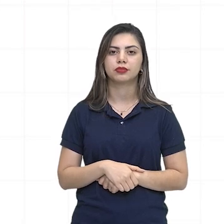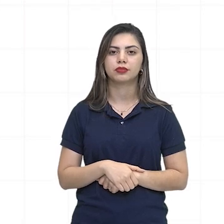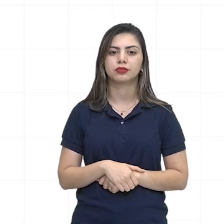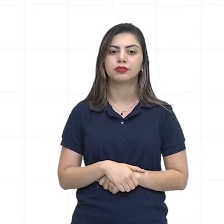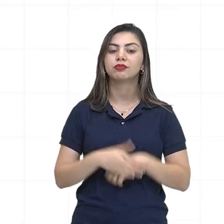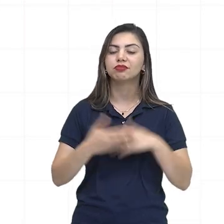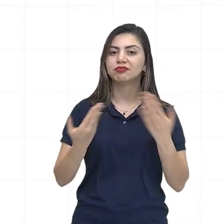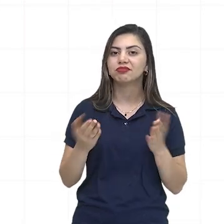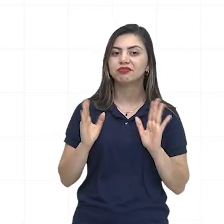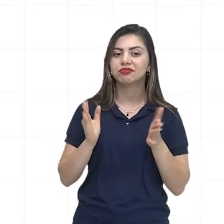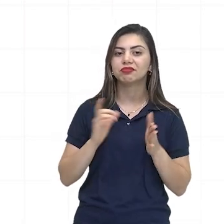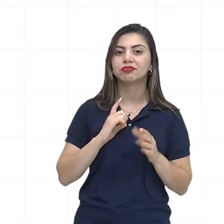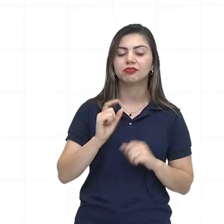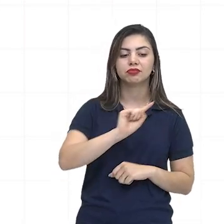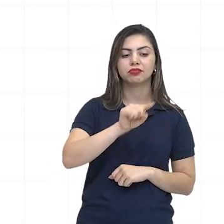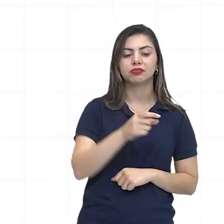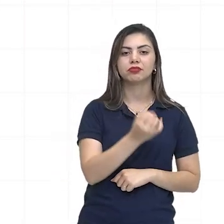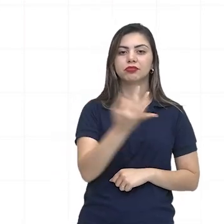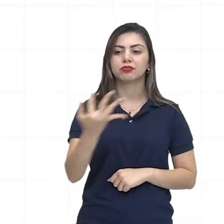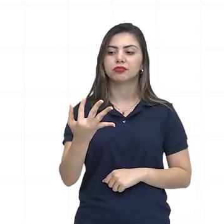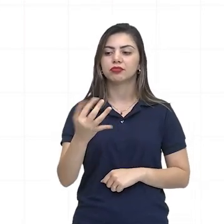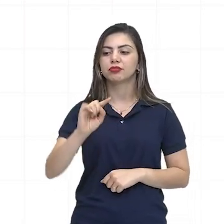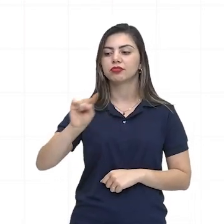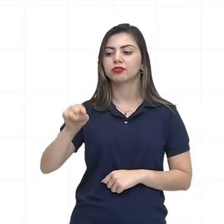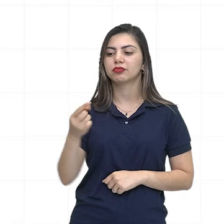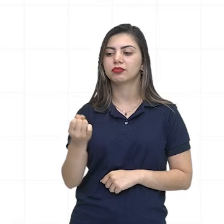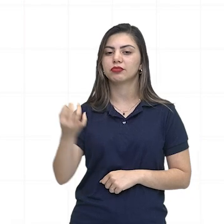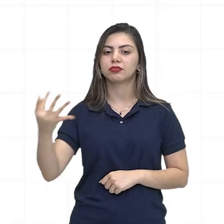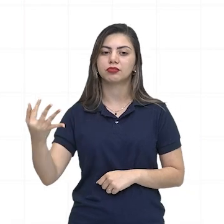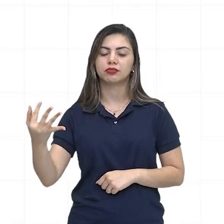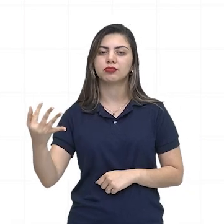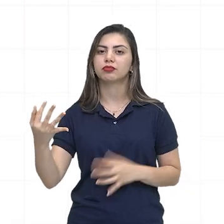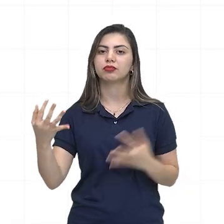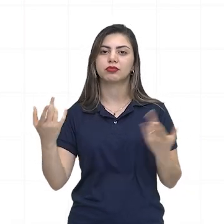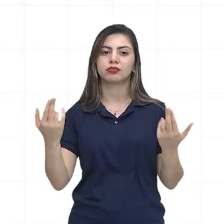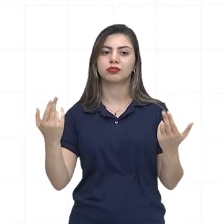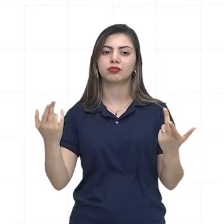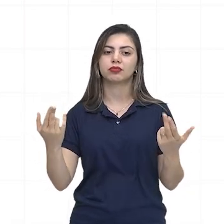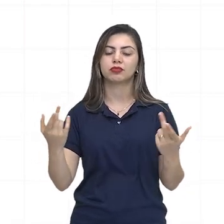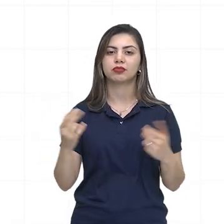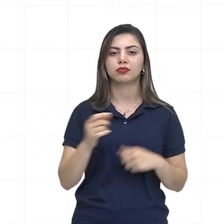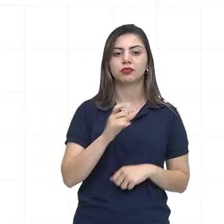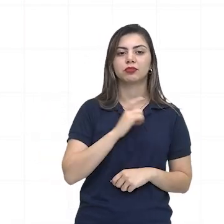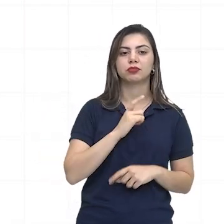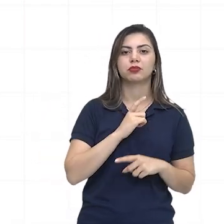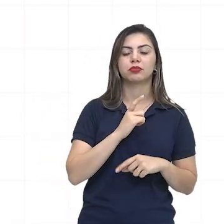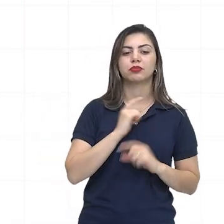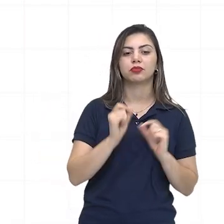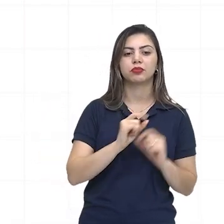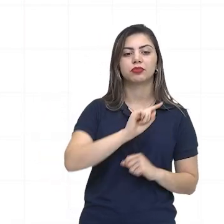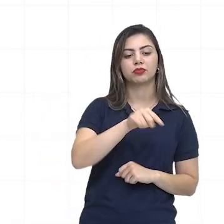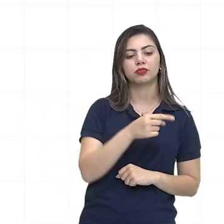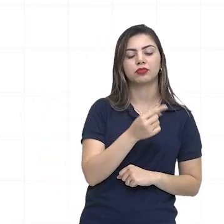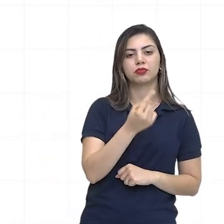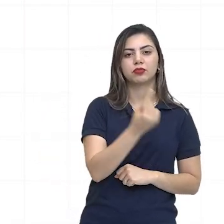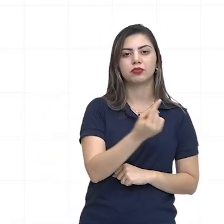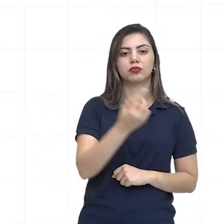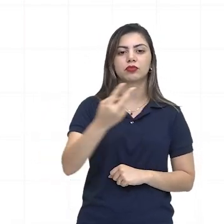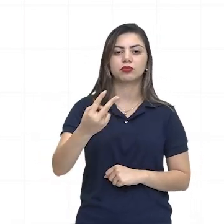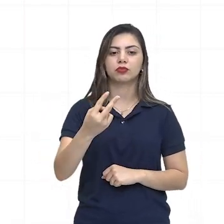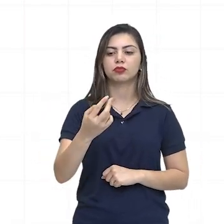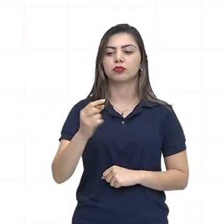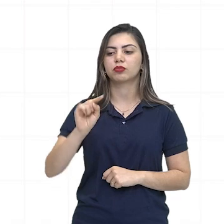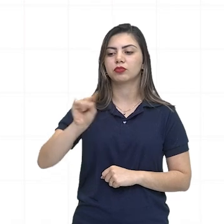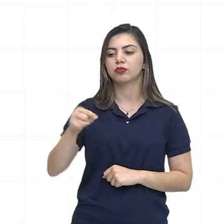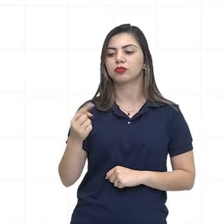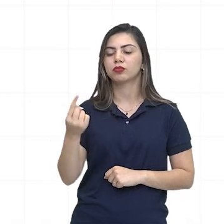Agora, nós já igualamos as casas decimais. Temos duas casas aqui no 3,60 e duas casas decimais